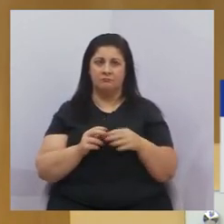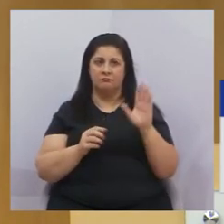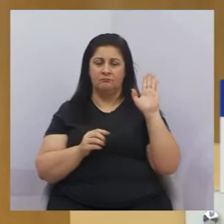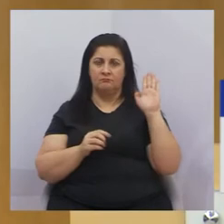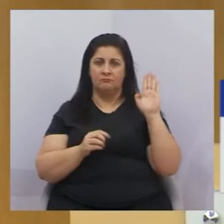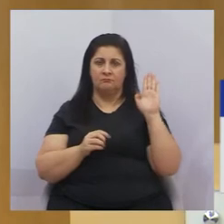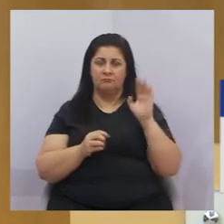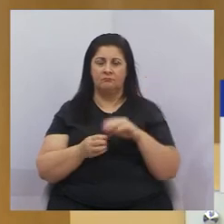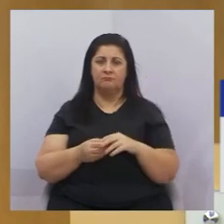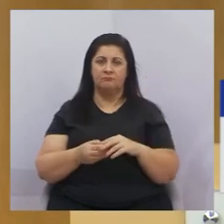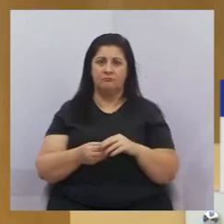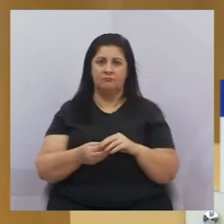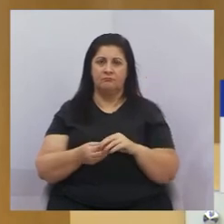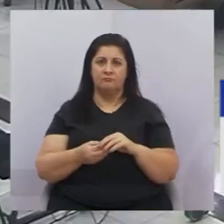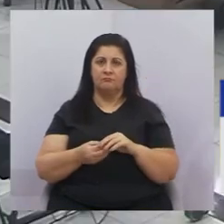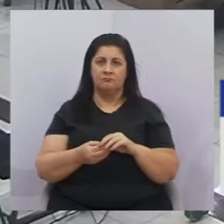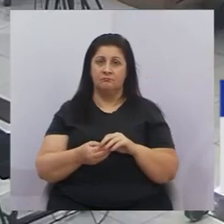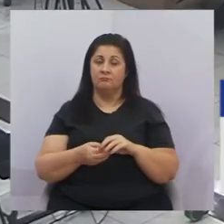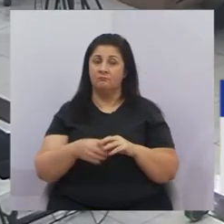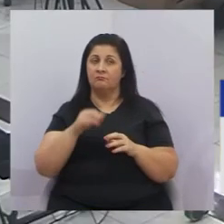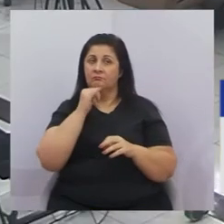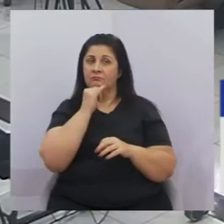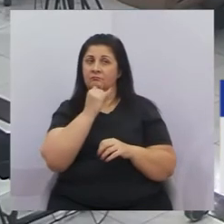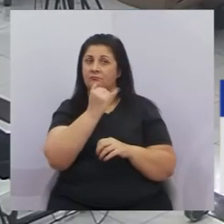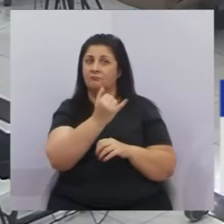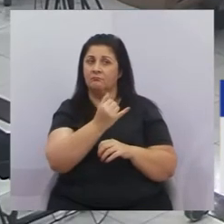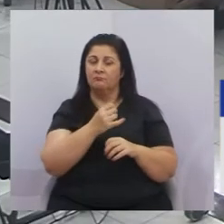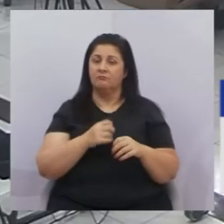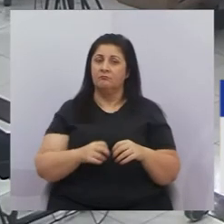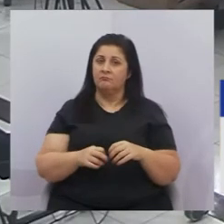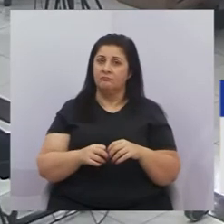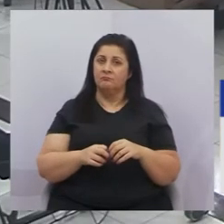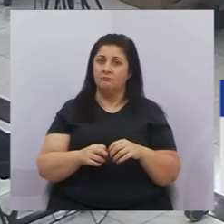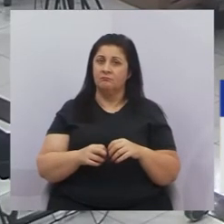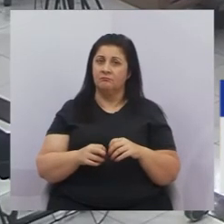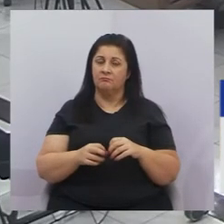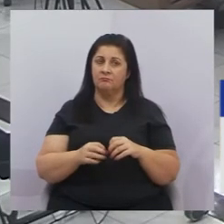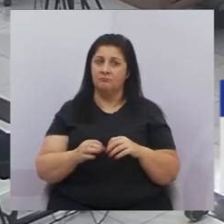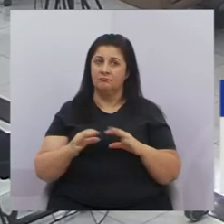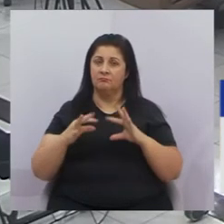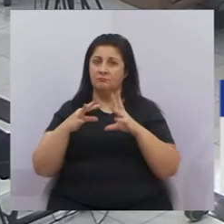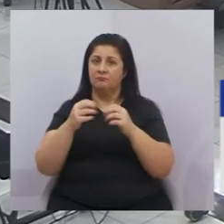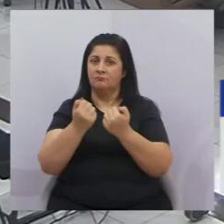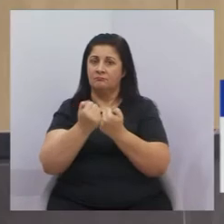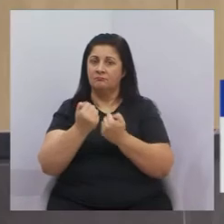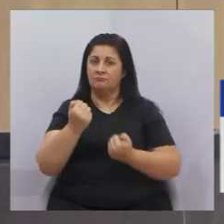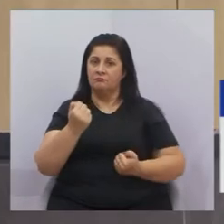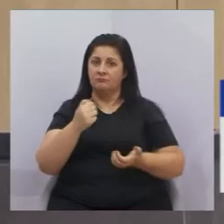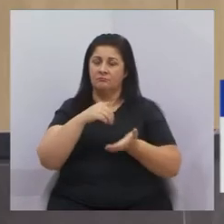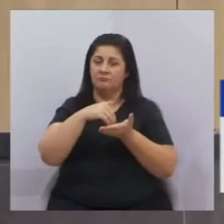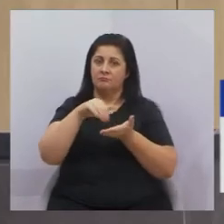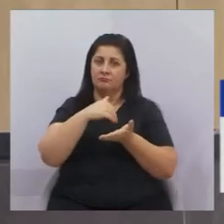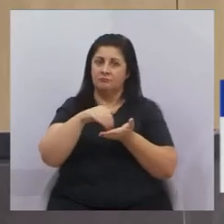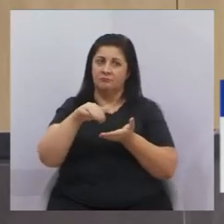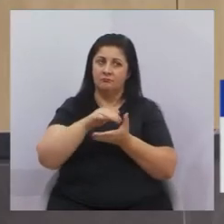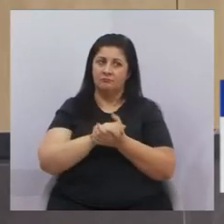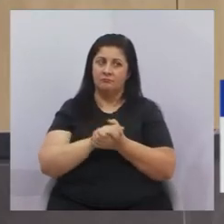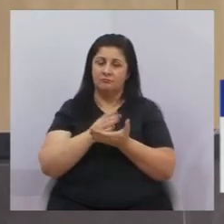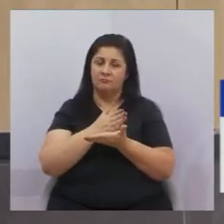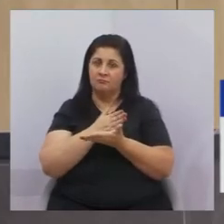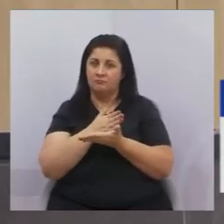Sim. Bom, é bom destacar o seguinte, né, que toda secretaria ou subsecretaria, quando